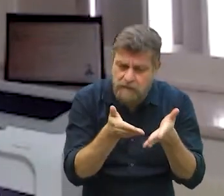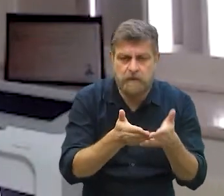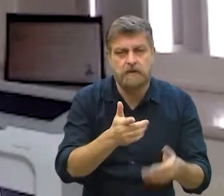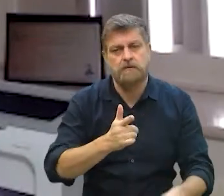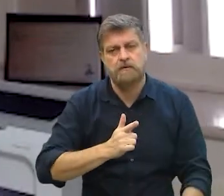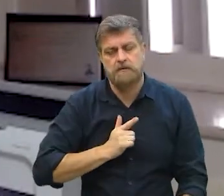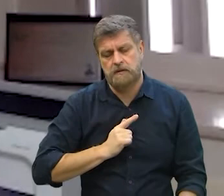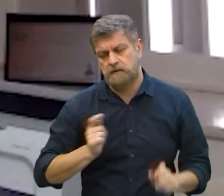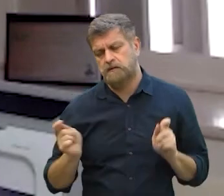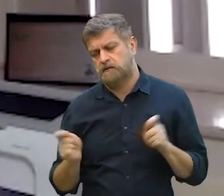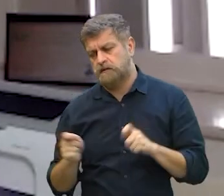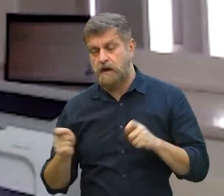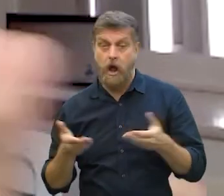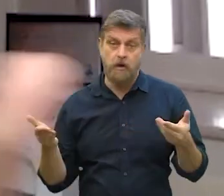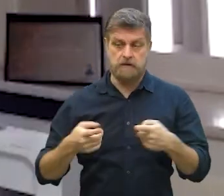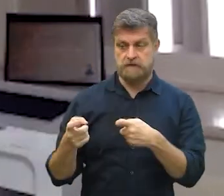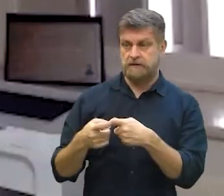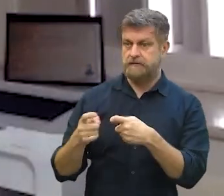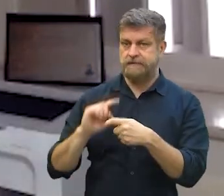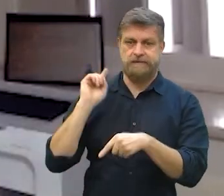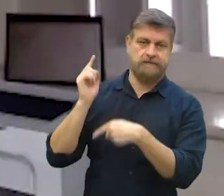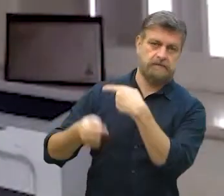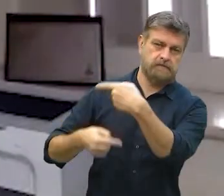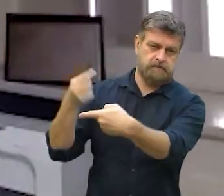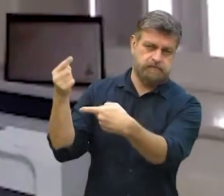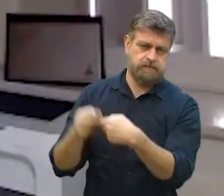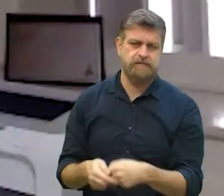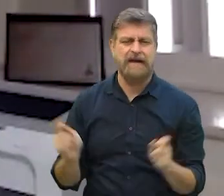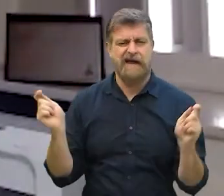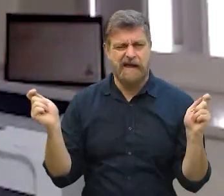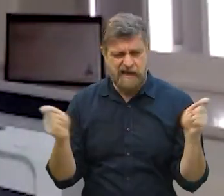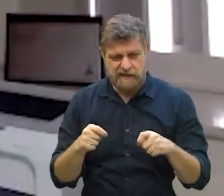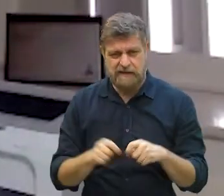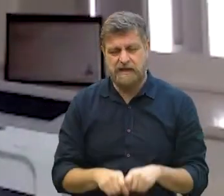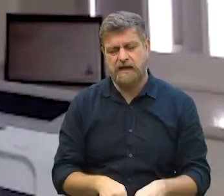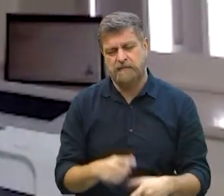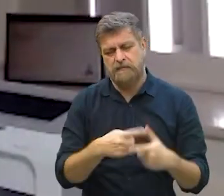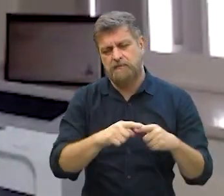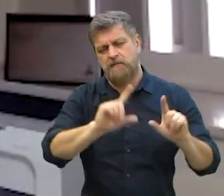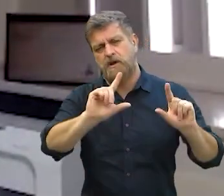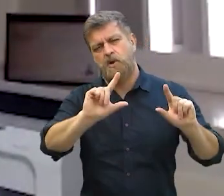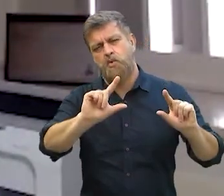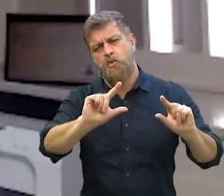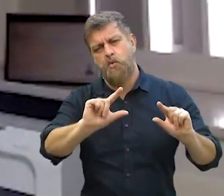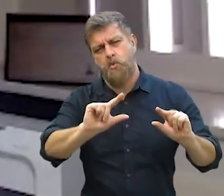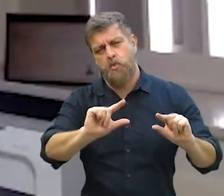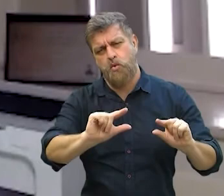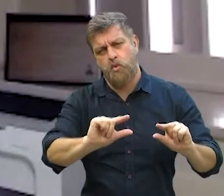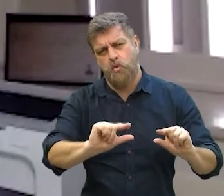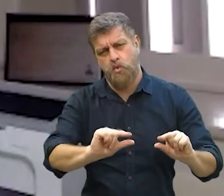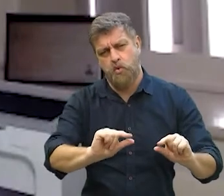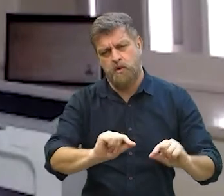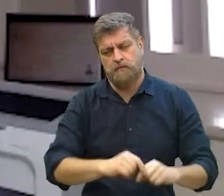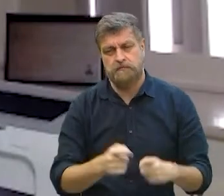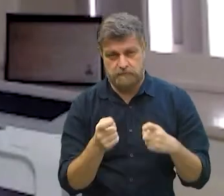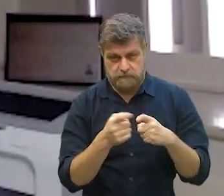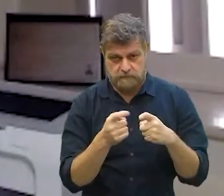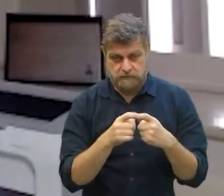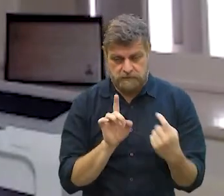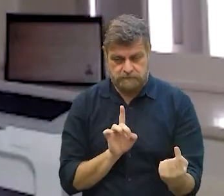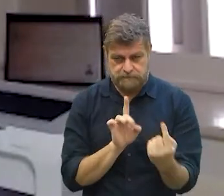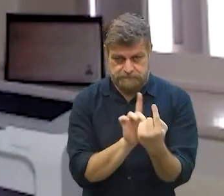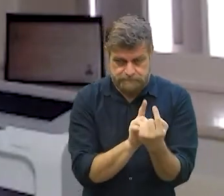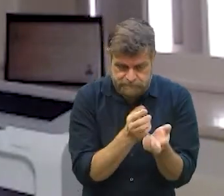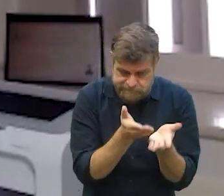tratáveis. E hoje, ainda mais com a medicina que a gente tem hoje em dia, tudo isso pode ser muito bem equacionado no consultório